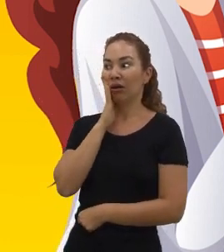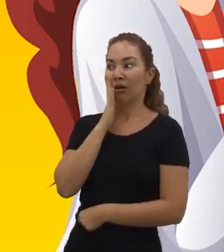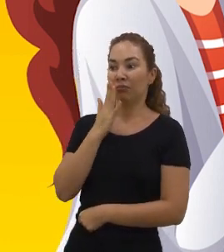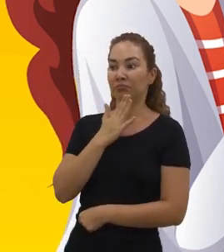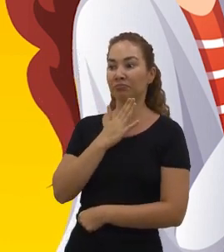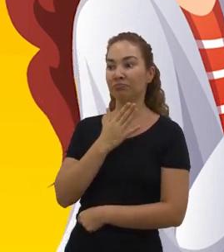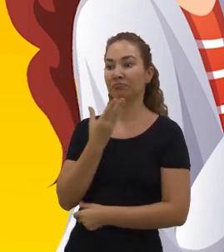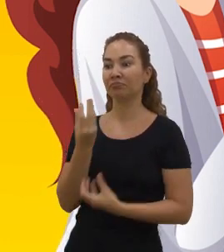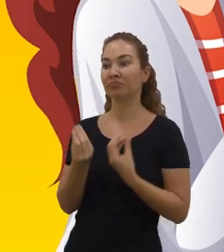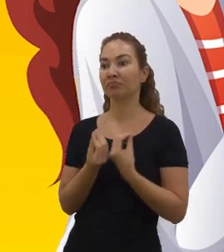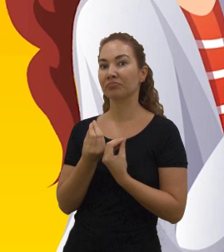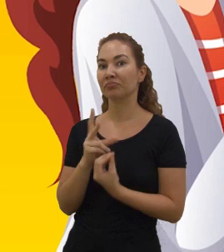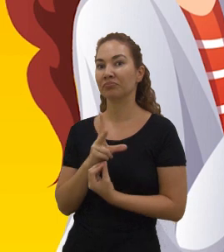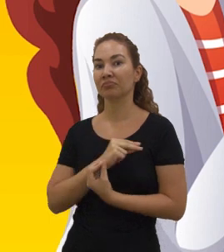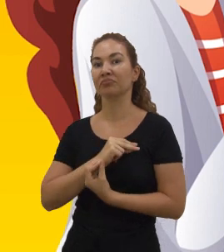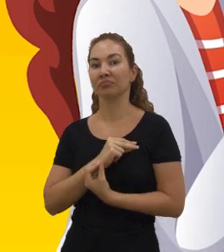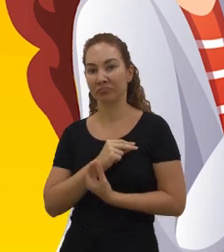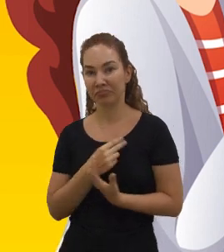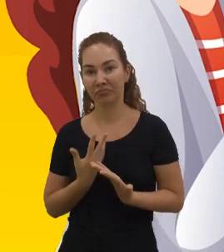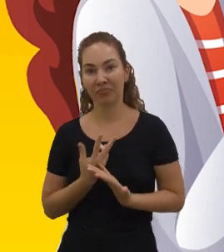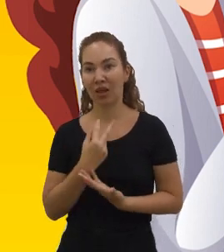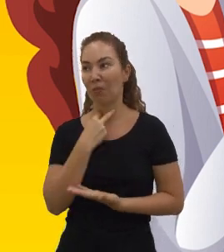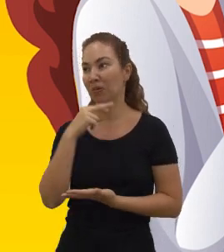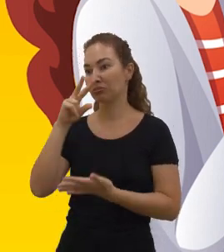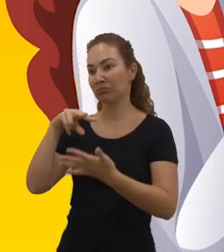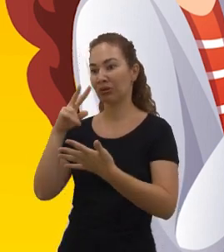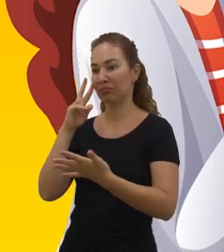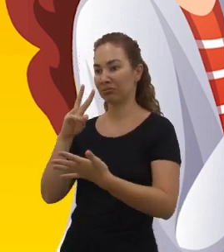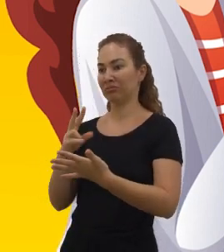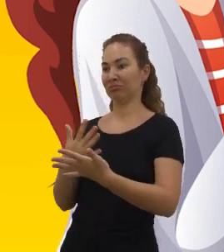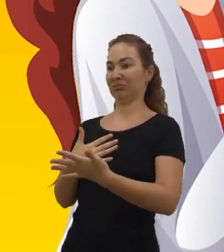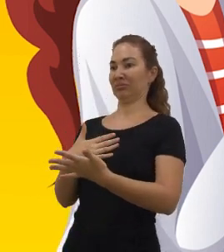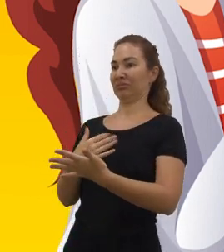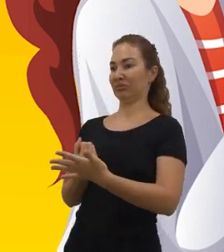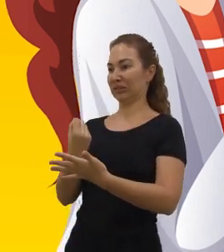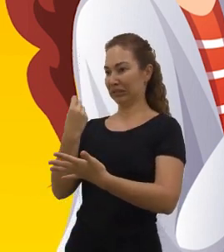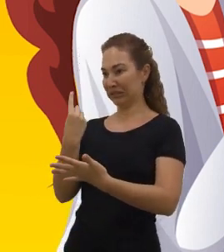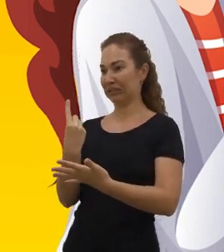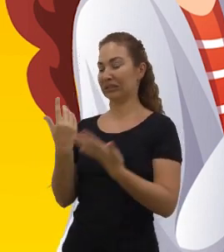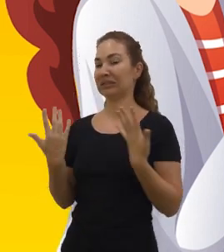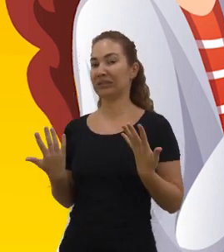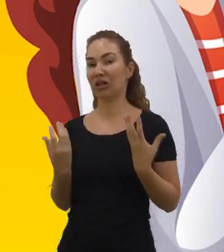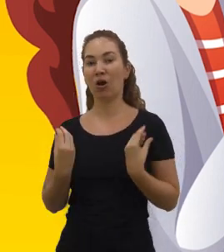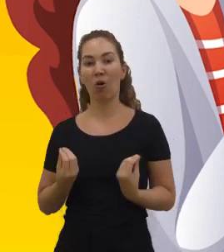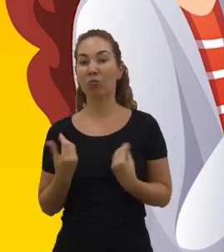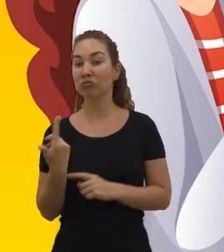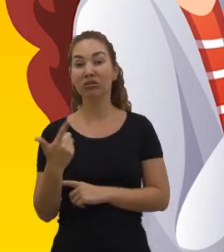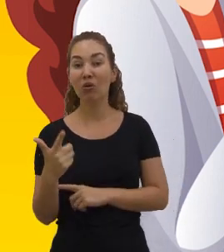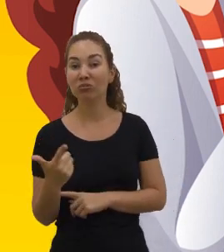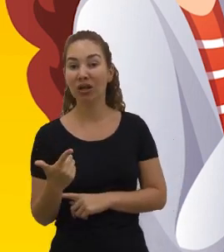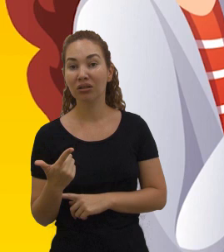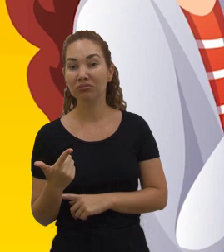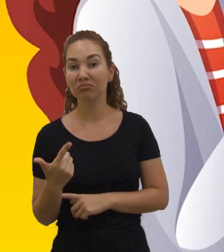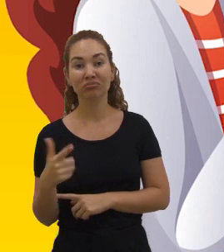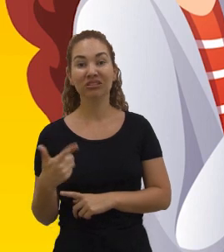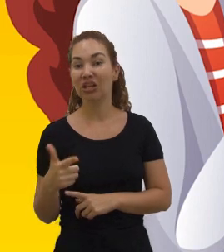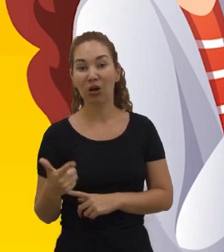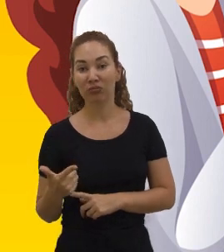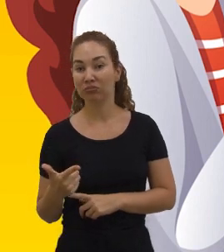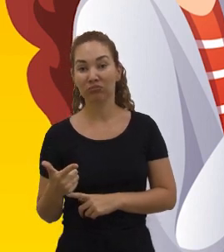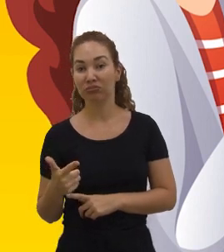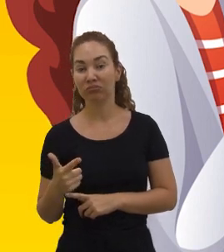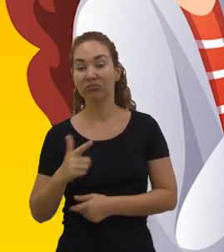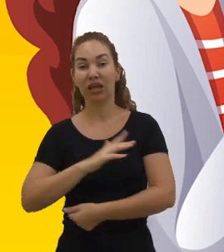Às vezes eu leio isso e eu fico, não, pera, não é possível, sabe? E como tu mesmo falou, Rafa, não existe isso, né? Racismo reverso não